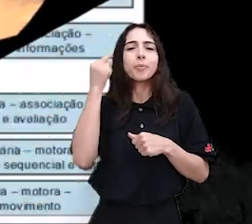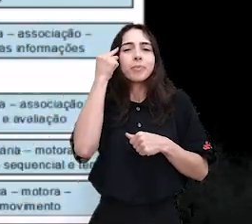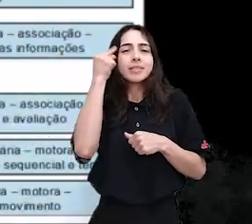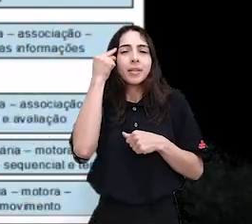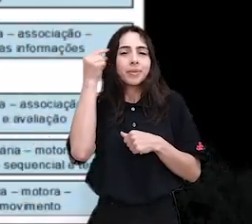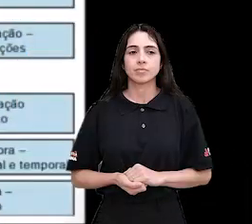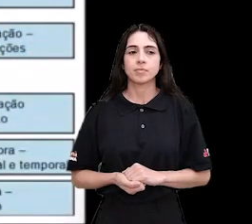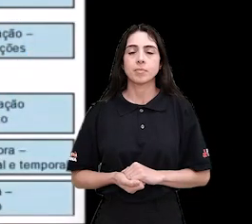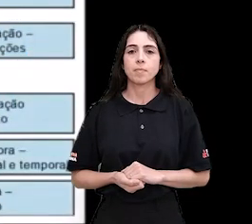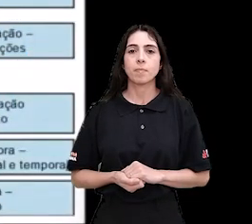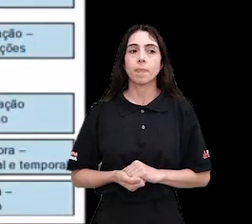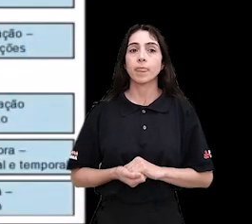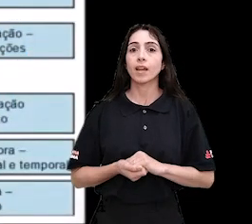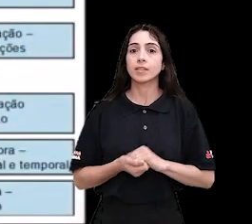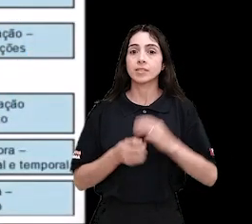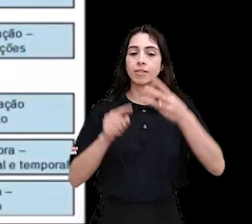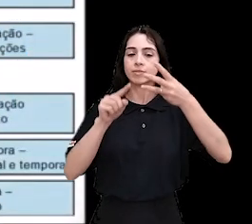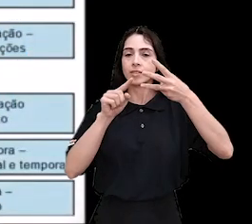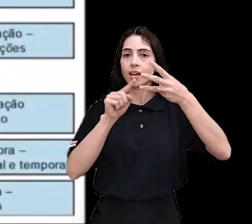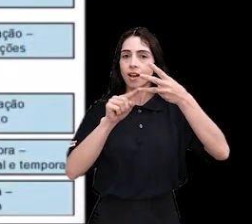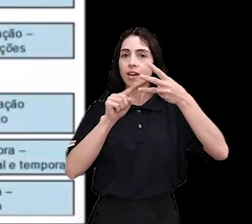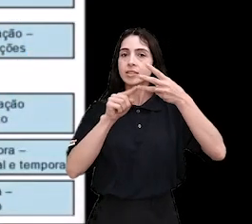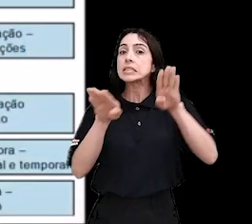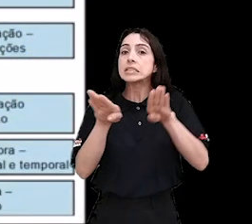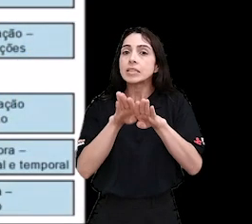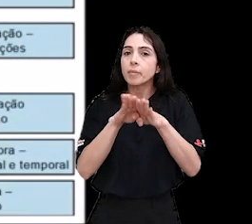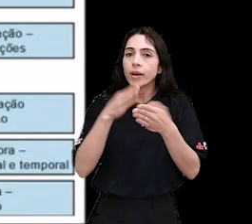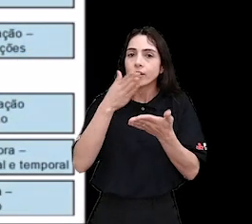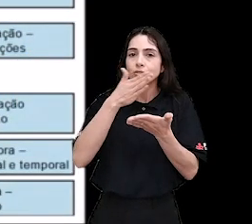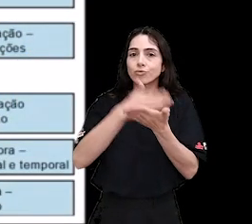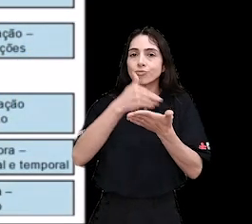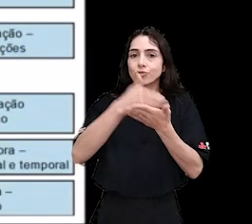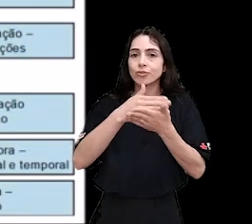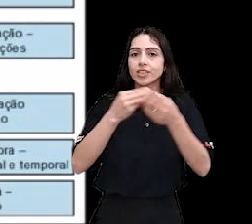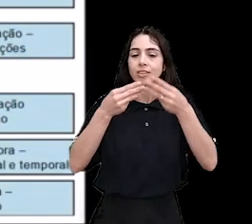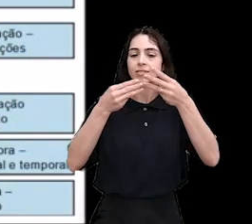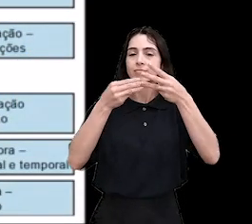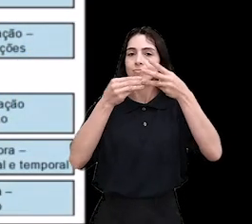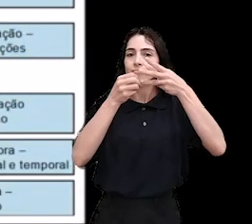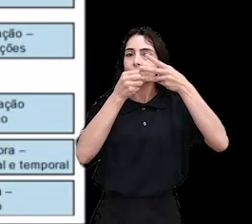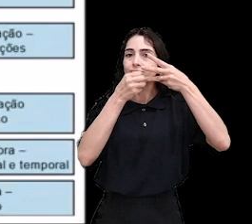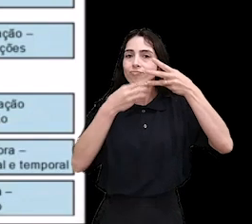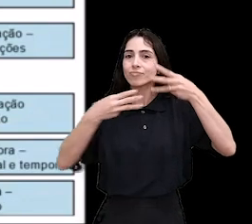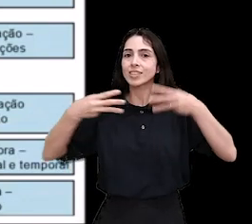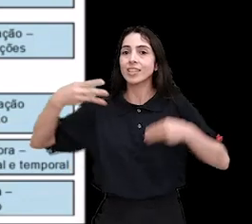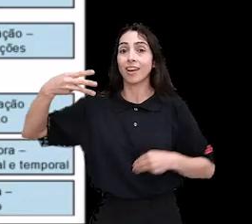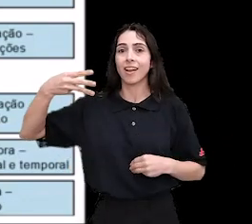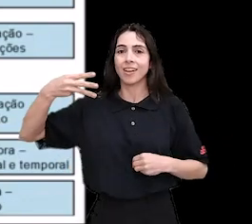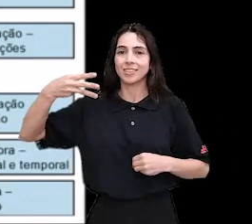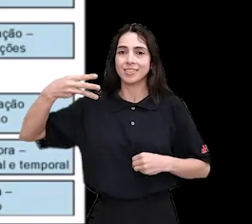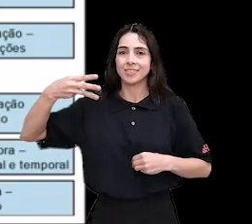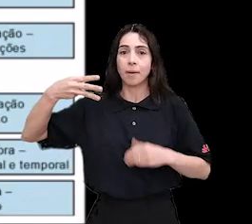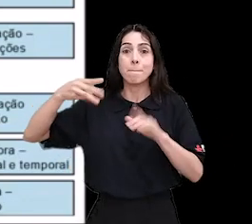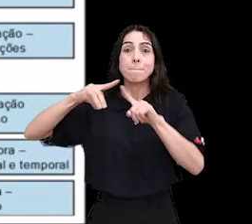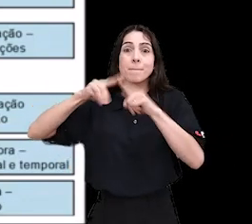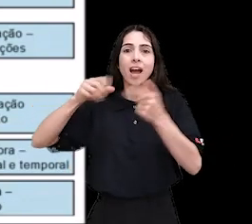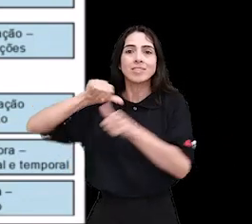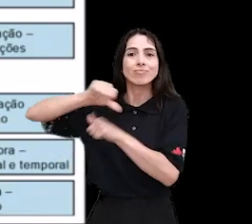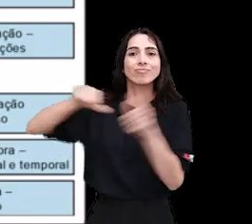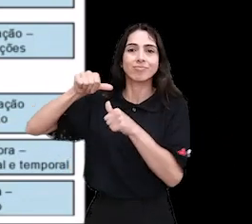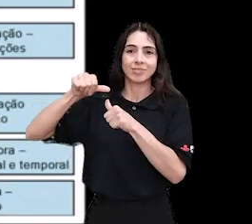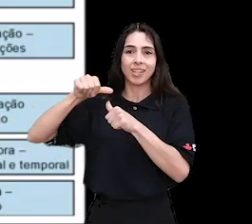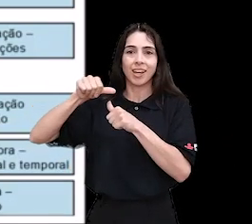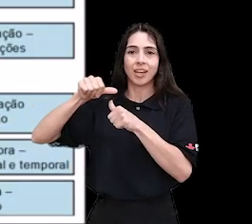desejamos. Esta unidade também se divide em três áreas, porém de forma invertida. Nós vimos